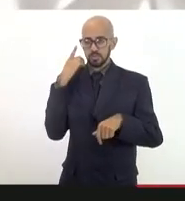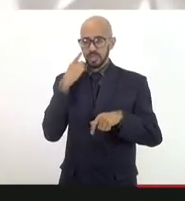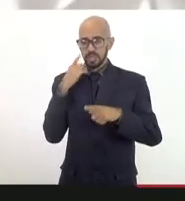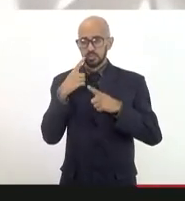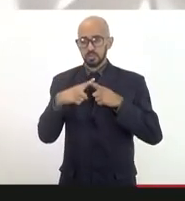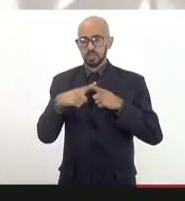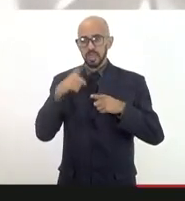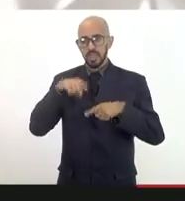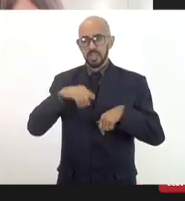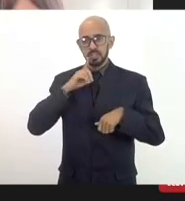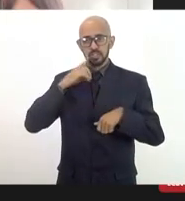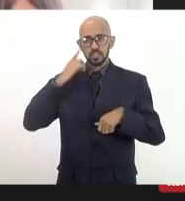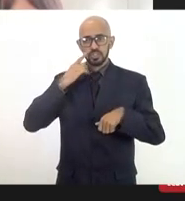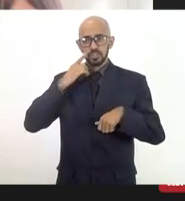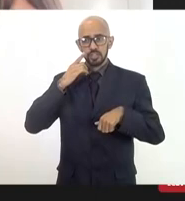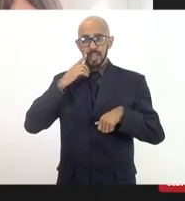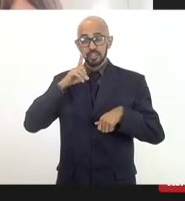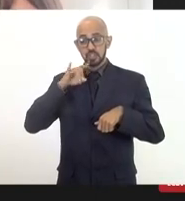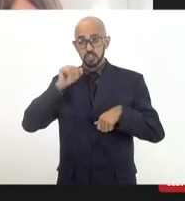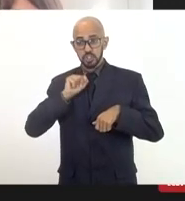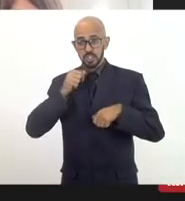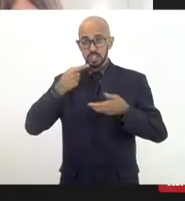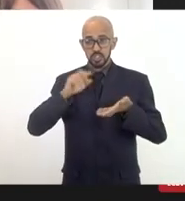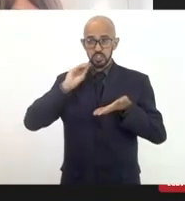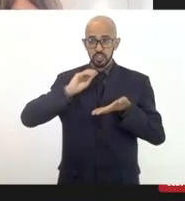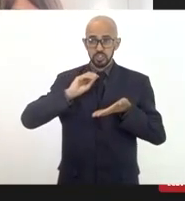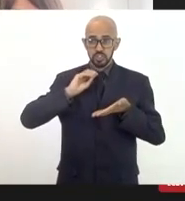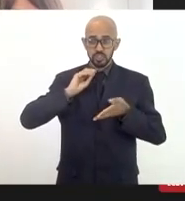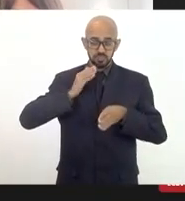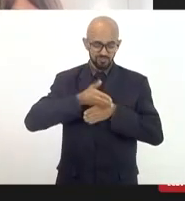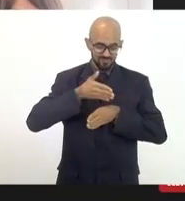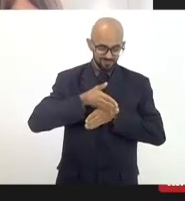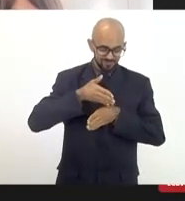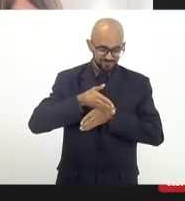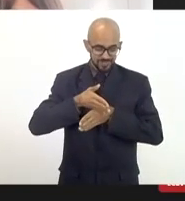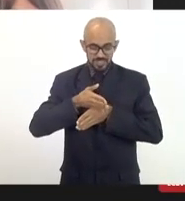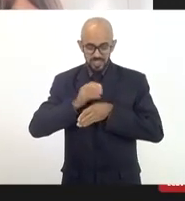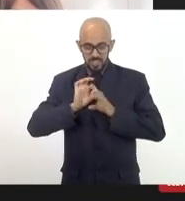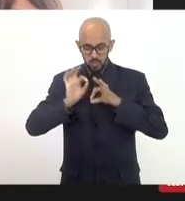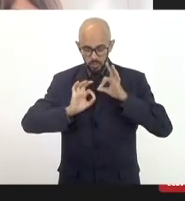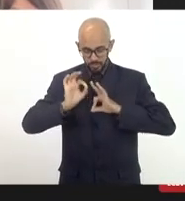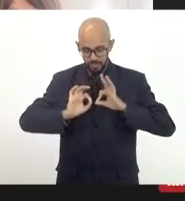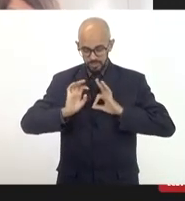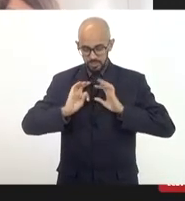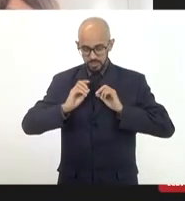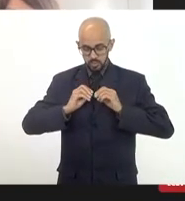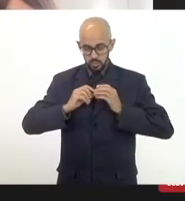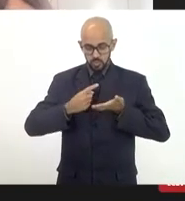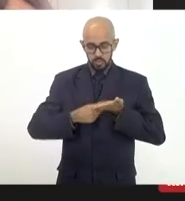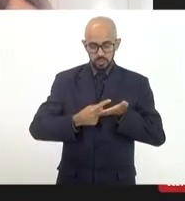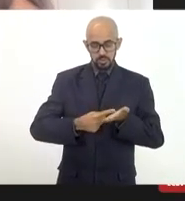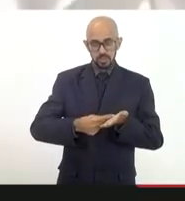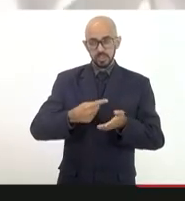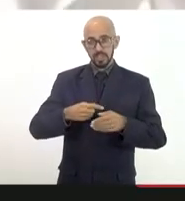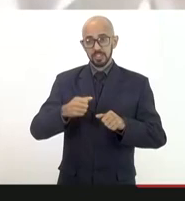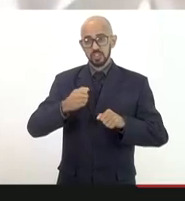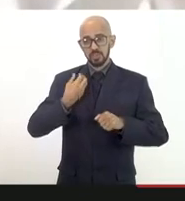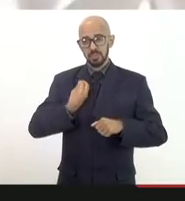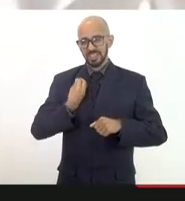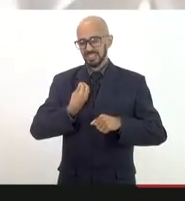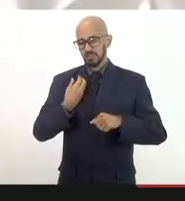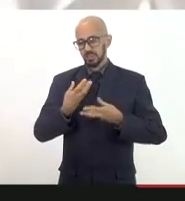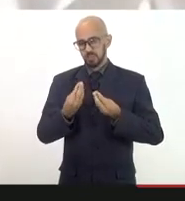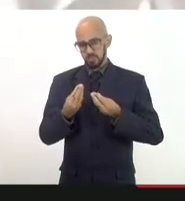nós inserimos a nossa agenda pessoal e também as inúmeras audiências das quais participamos. Então, o